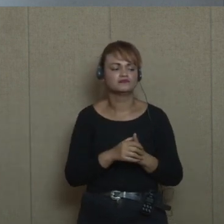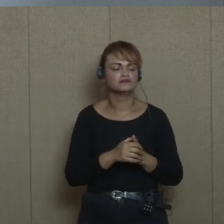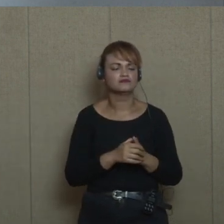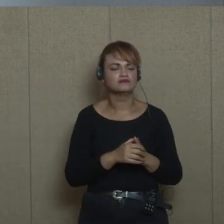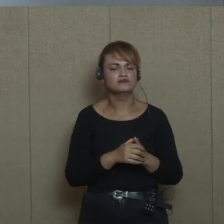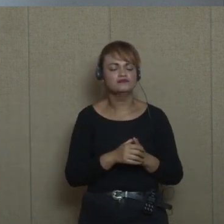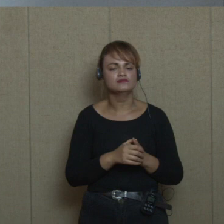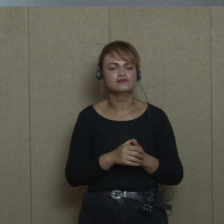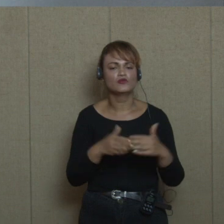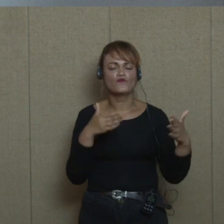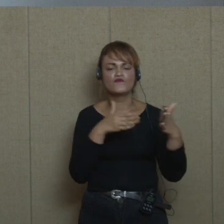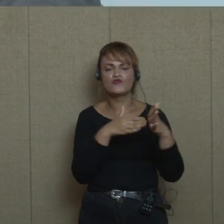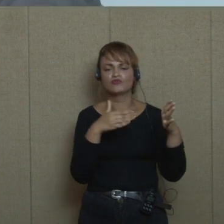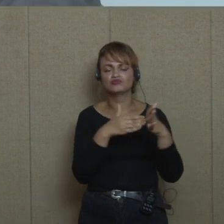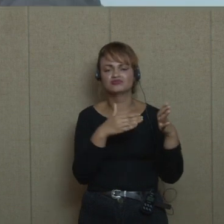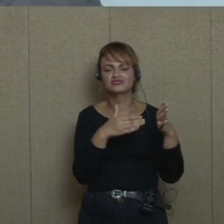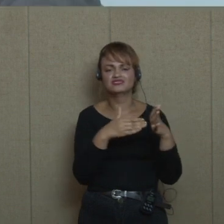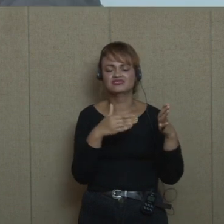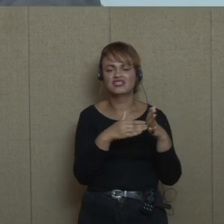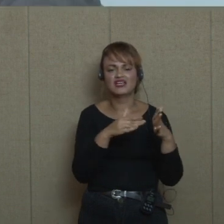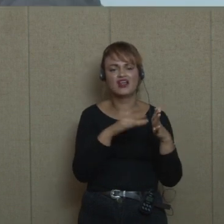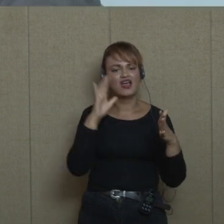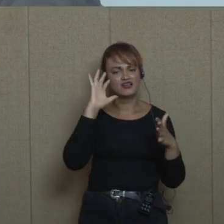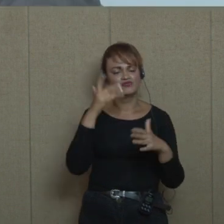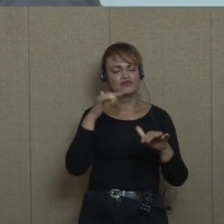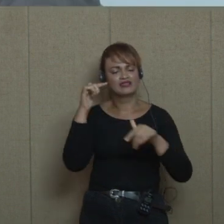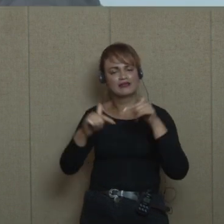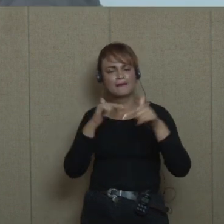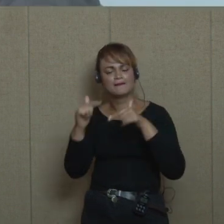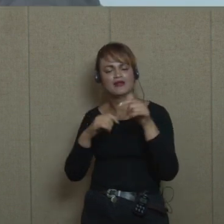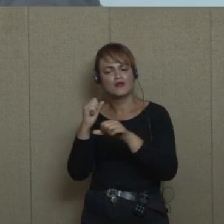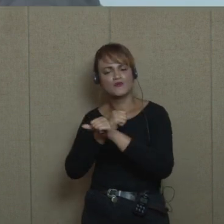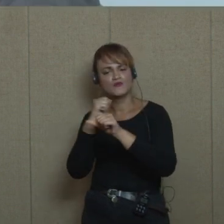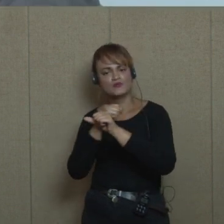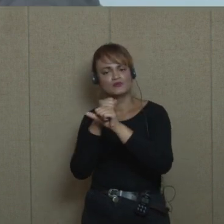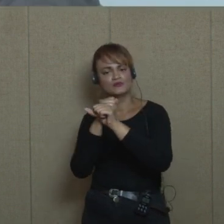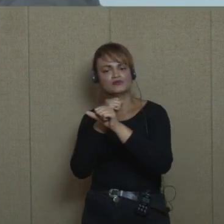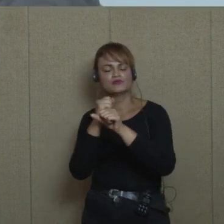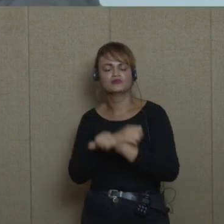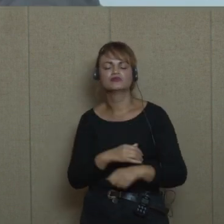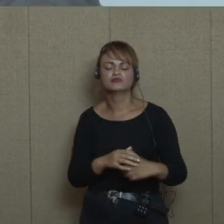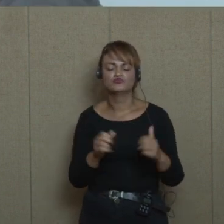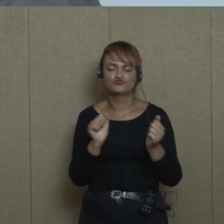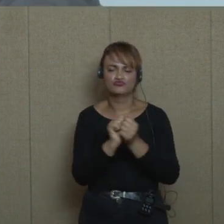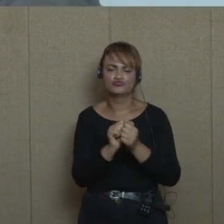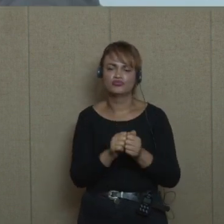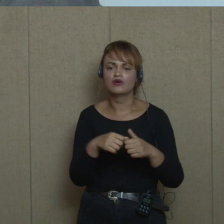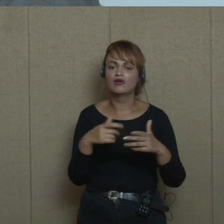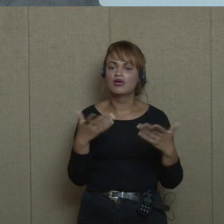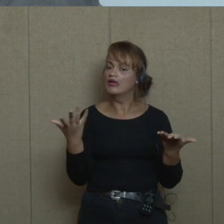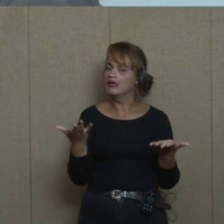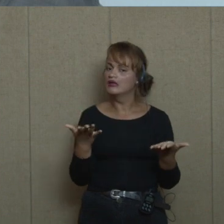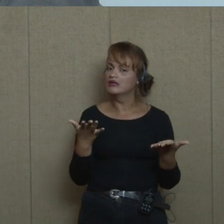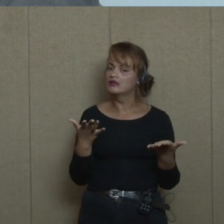borders, fronteiras, decide to work decidem trabalhar together. E construir juntos. So because it is something pelo fato disso nunca ter sido past,